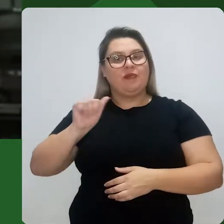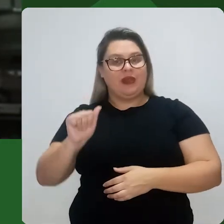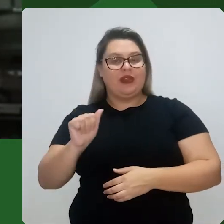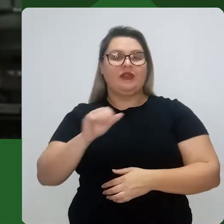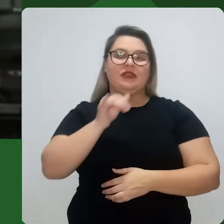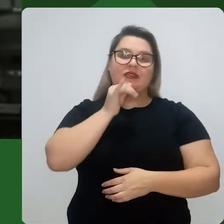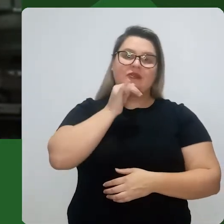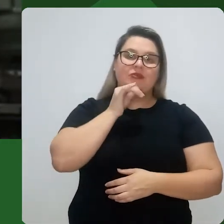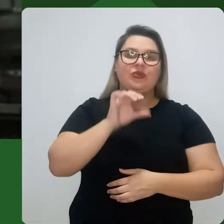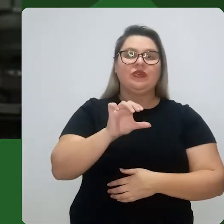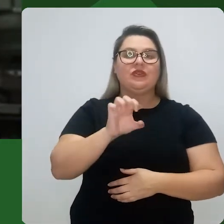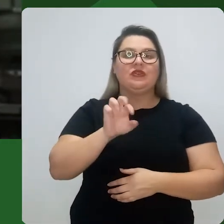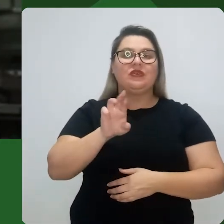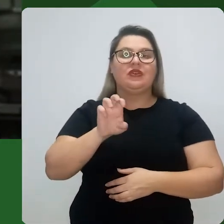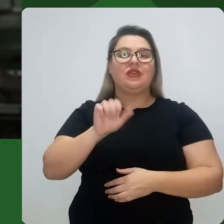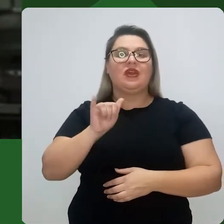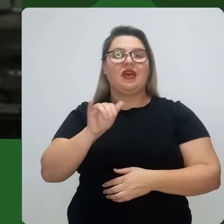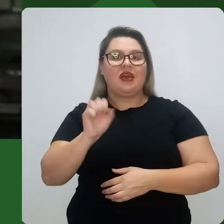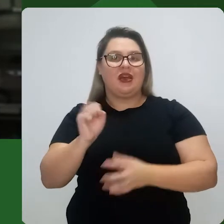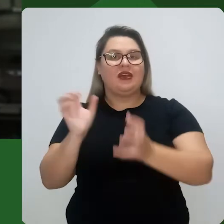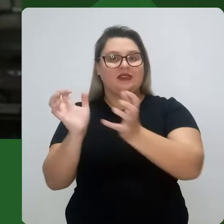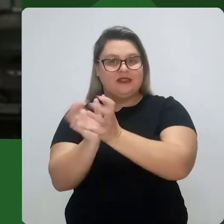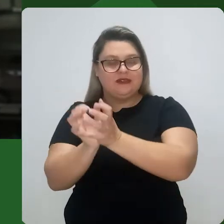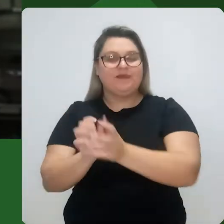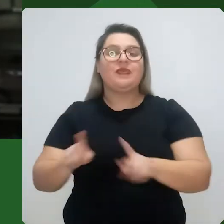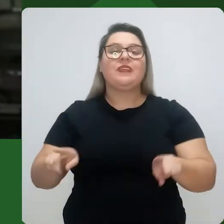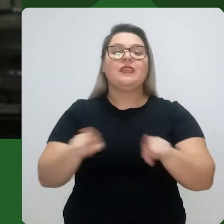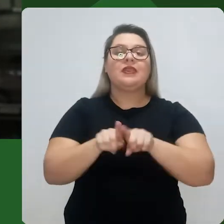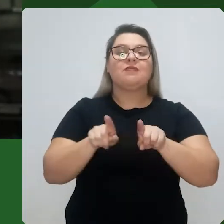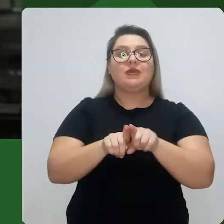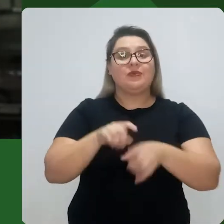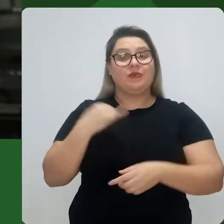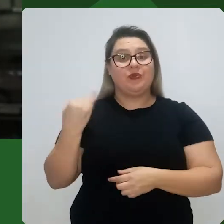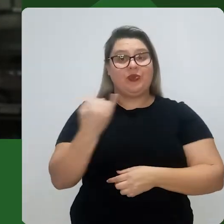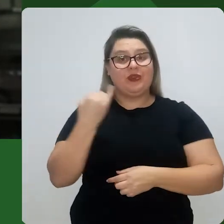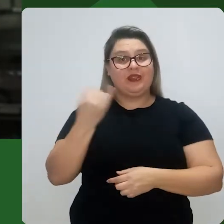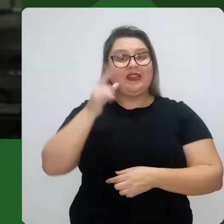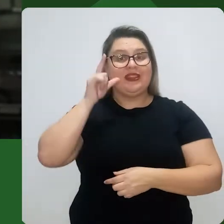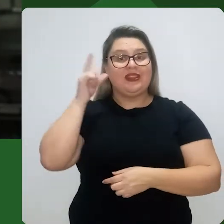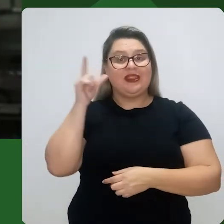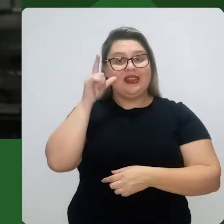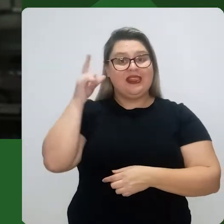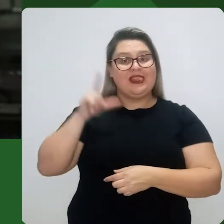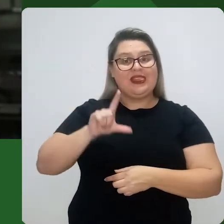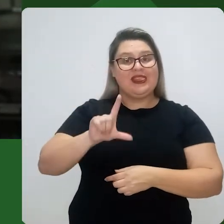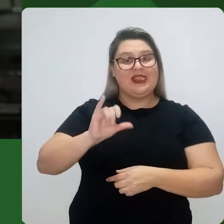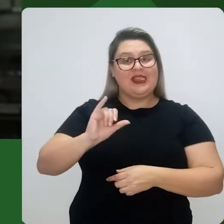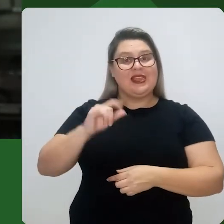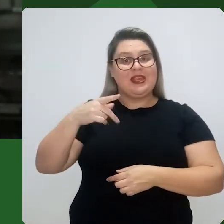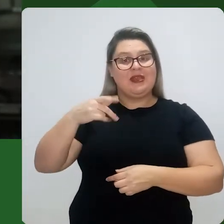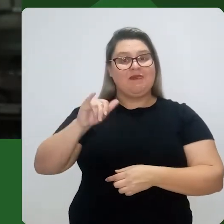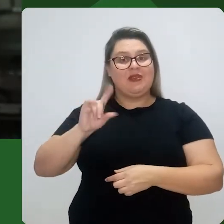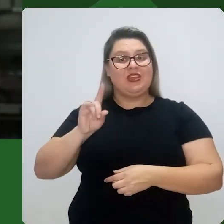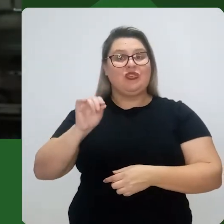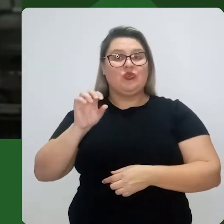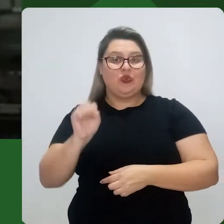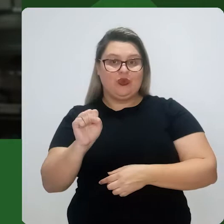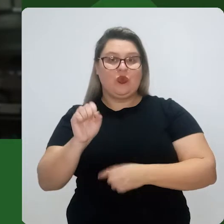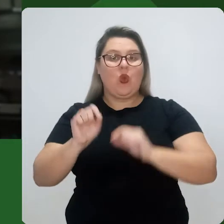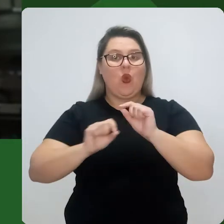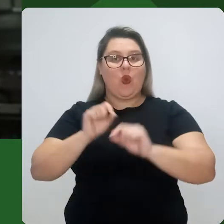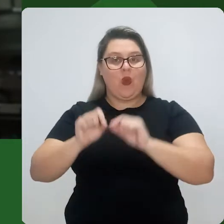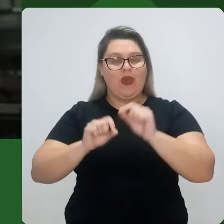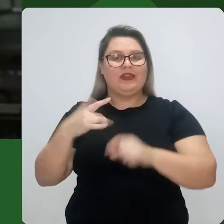como cereais integrais, sementes e outros. É importante também utilizar lipídios saudáveis, que são os óleos